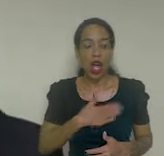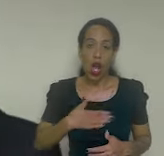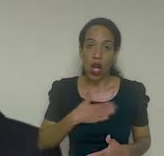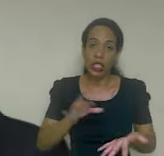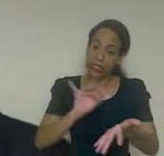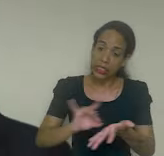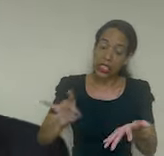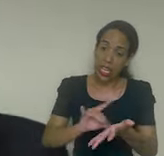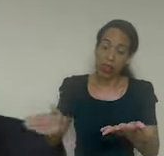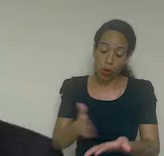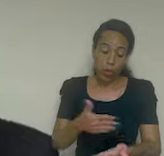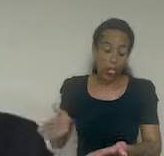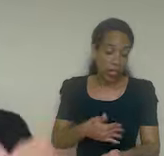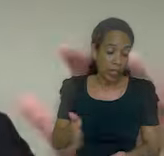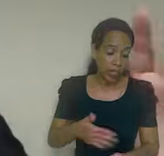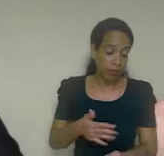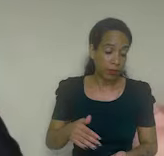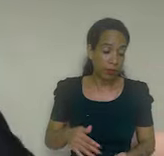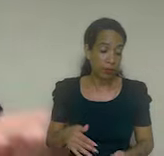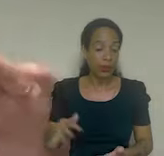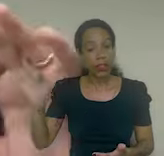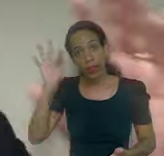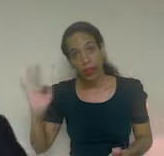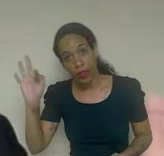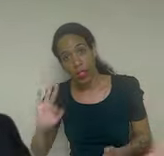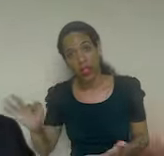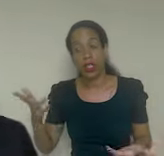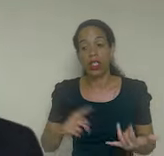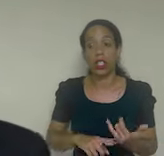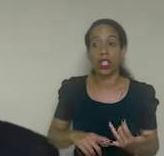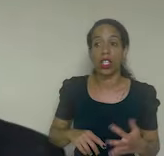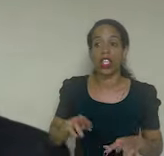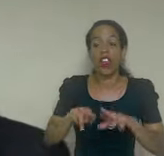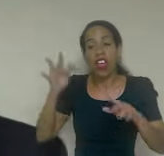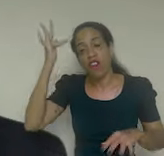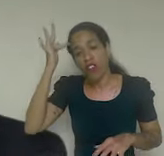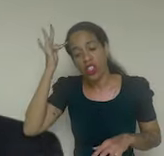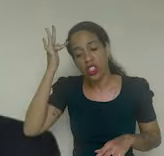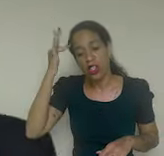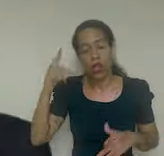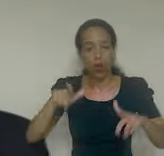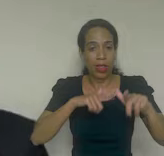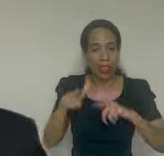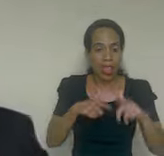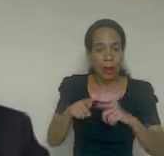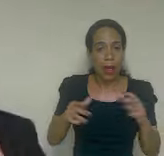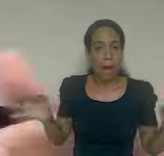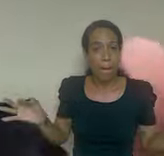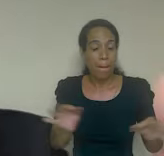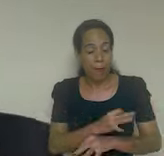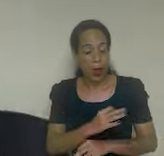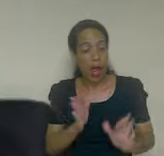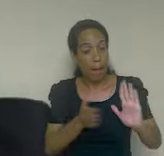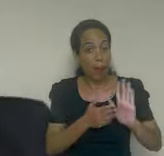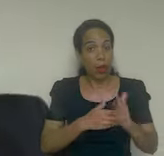teoria, escreve um livro, né? E um livro voltado para a academia, para grandes divagações filosóficas. Agora, o trabalho prático, como é